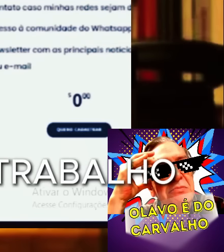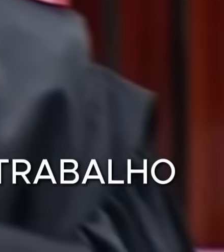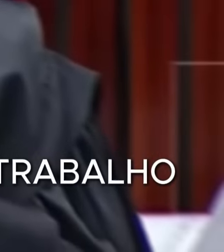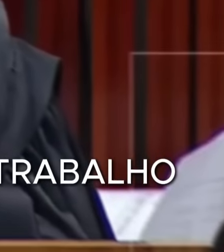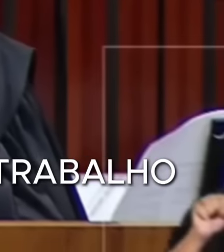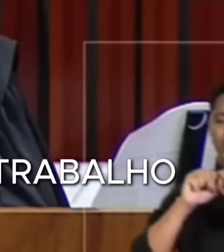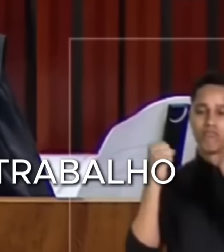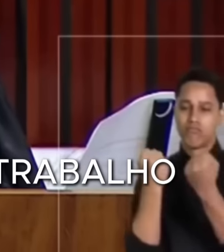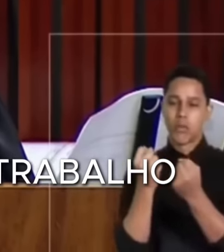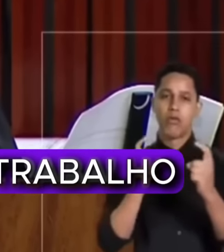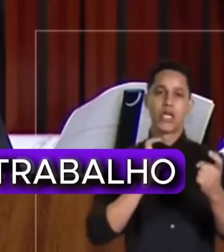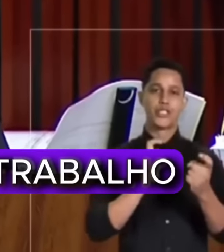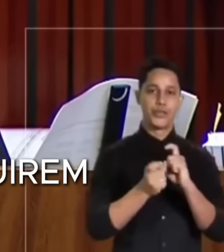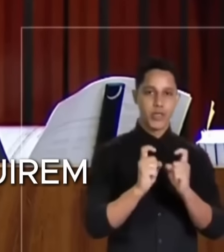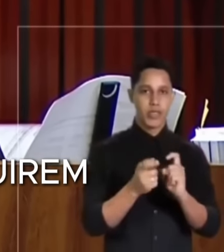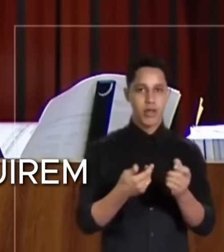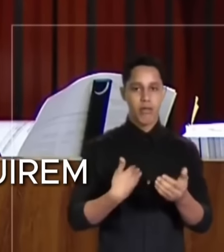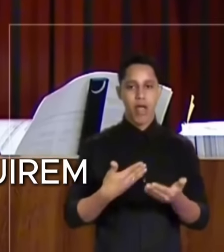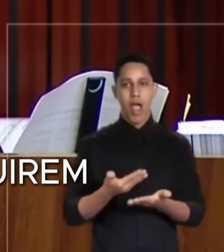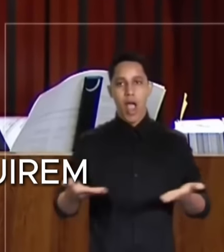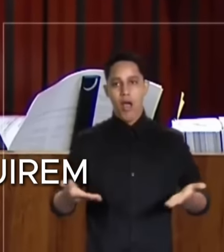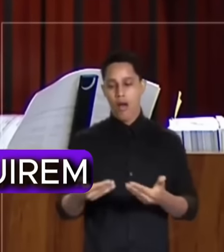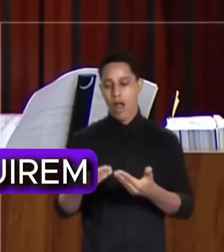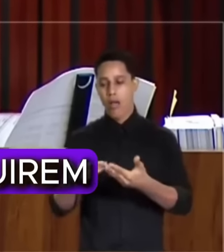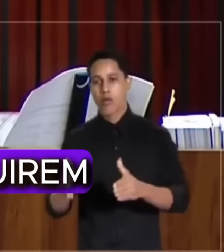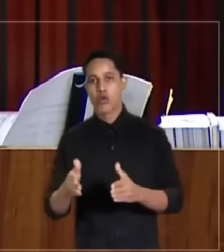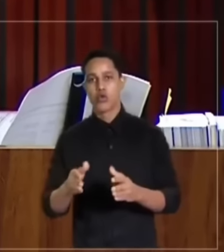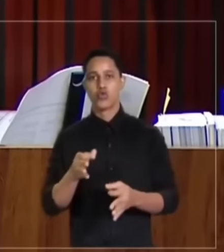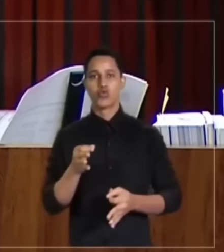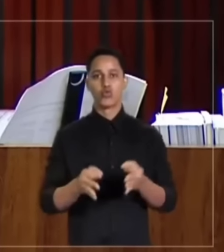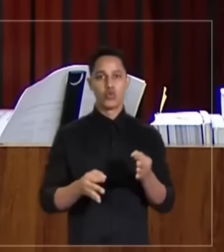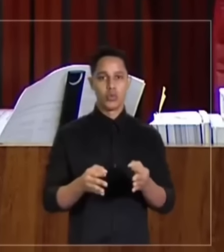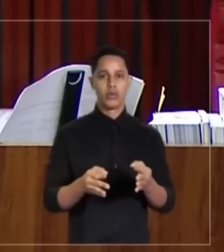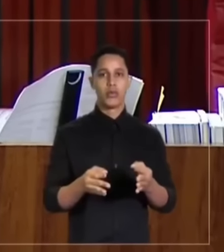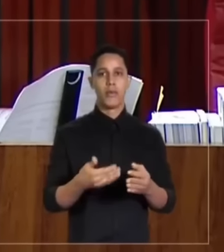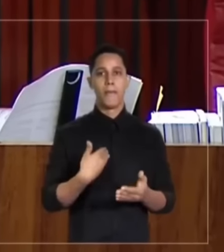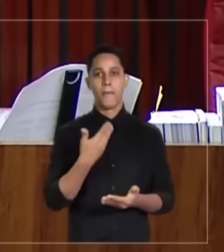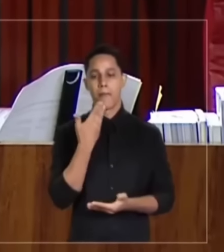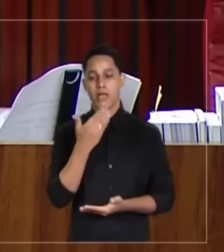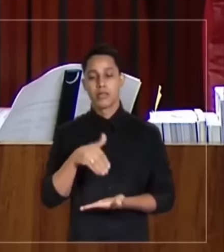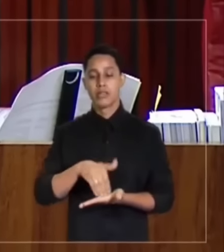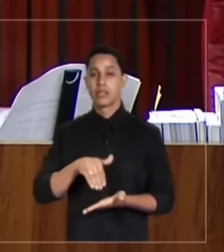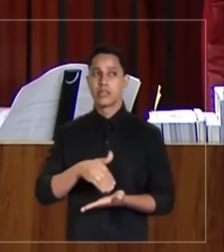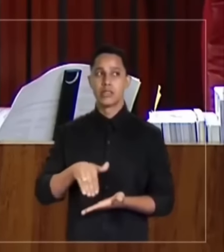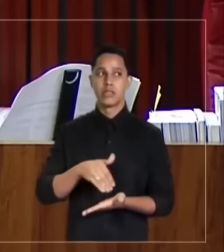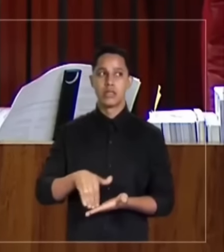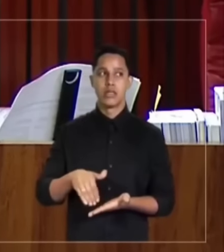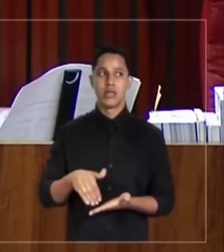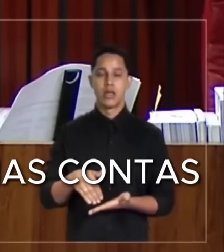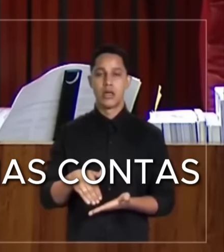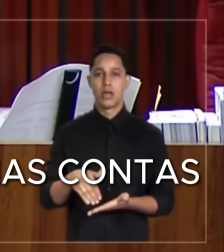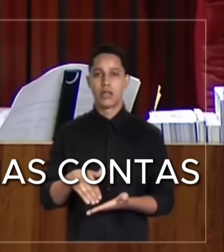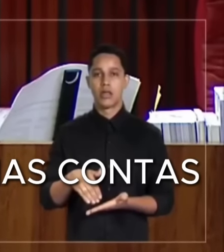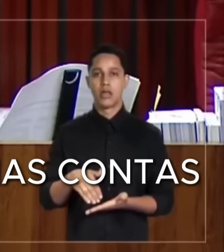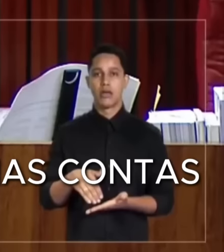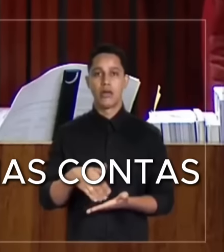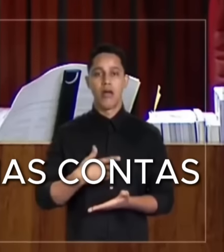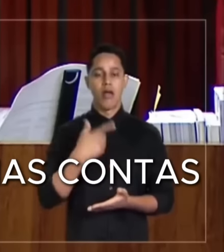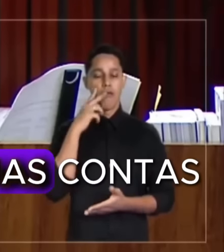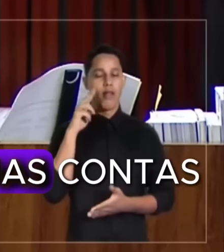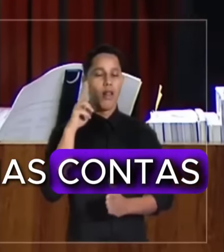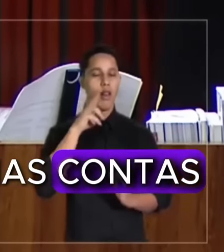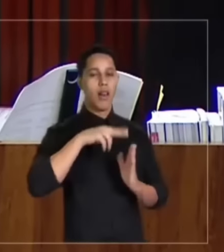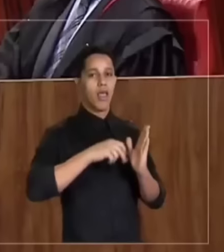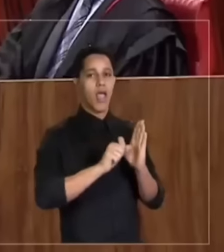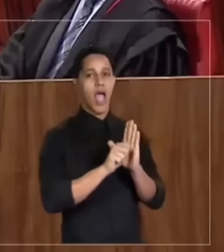eu vou continuar fazendo esse trabalho. E quanto mais vocês me perseguirem, mais forte eu vou ser. A última coisa que vocês podem fazer é